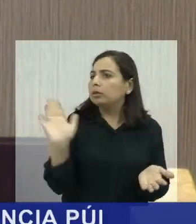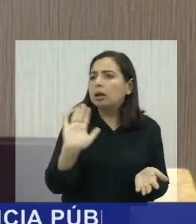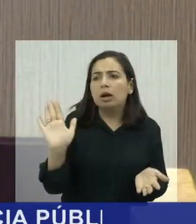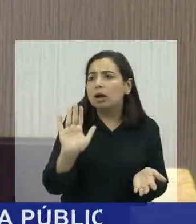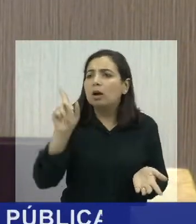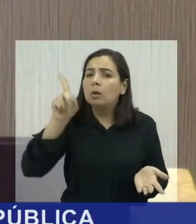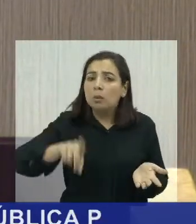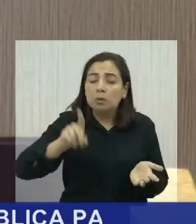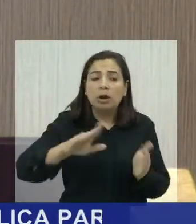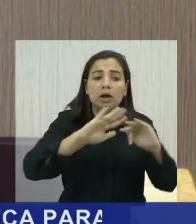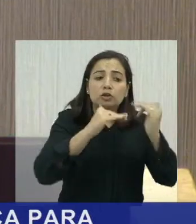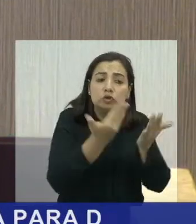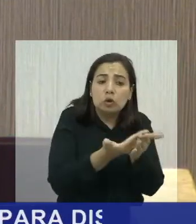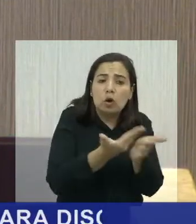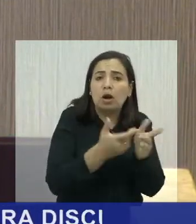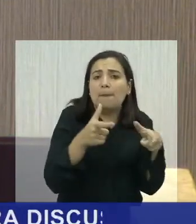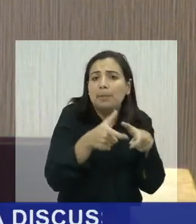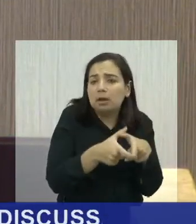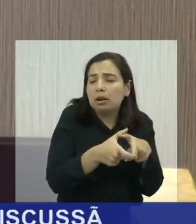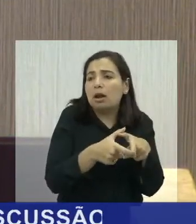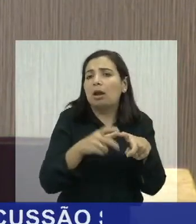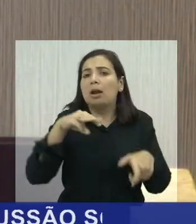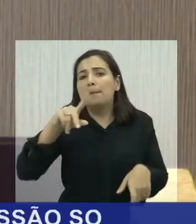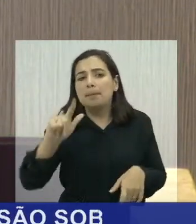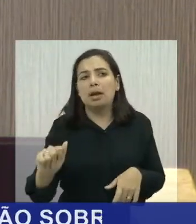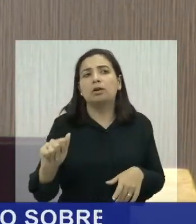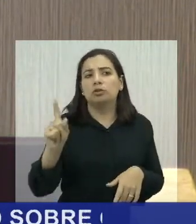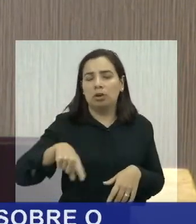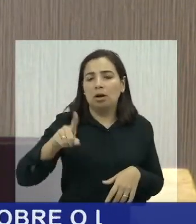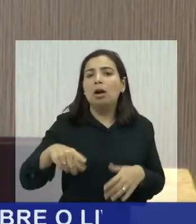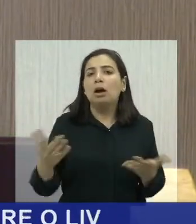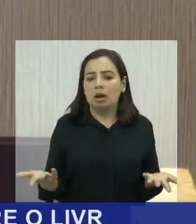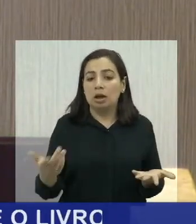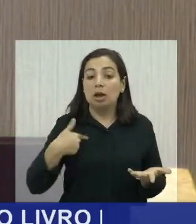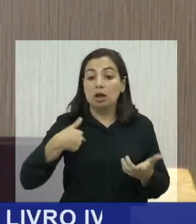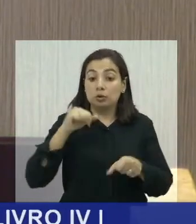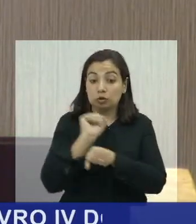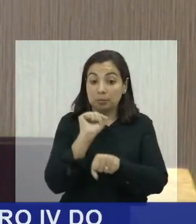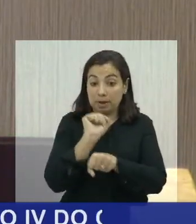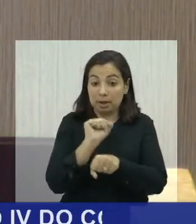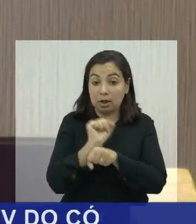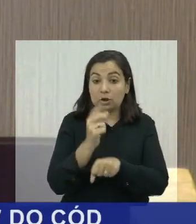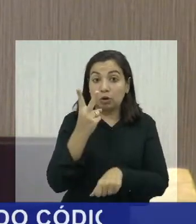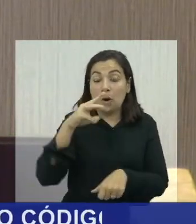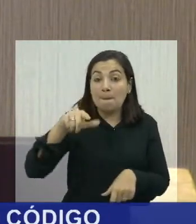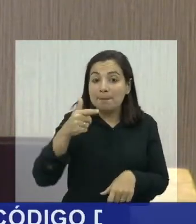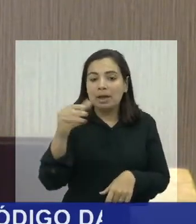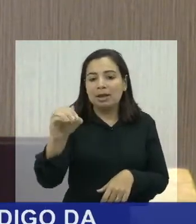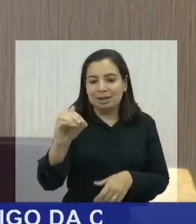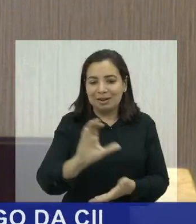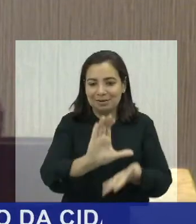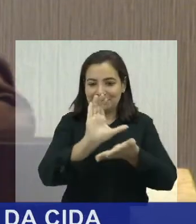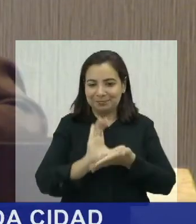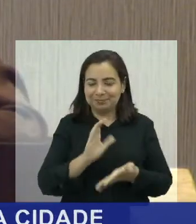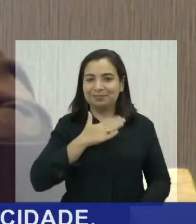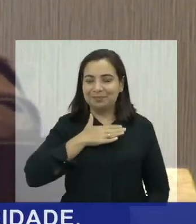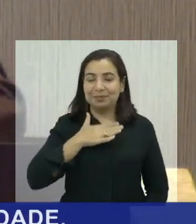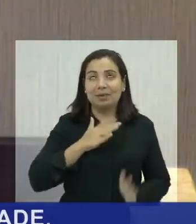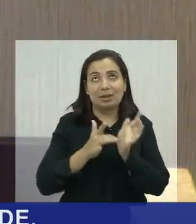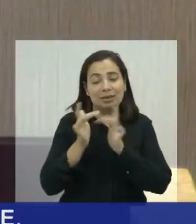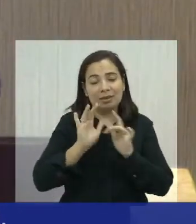as pequenas e médias escolas. E eu estou esperando uns 2 milhões na minha conta, se Deus quiser. Obrigada a